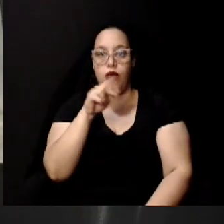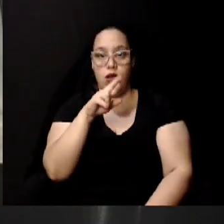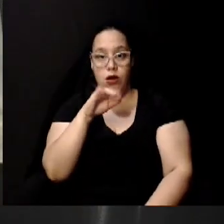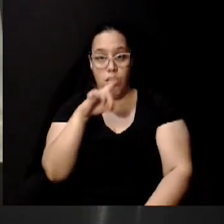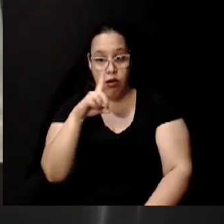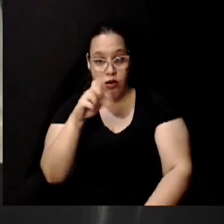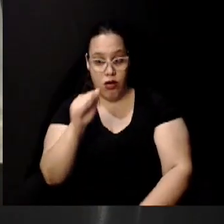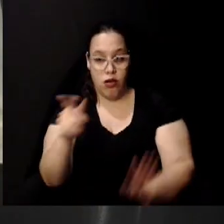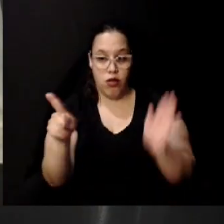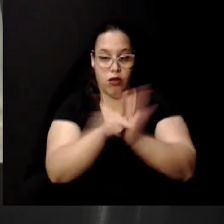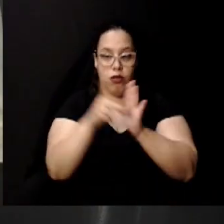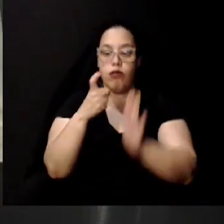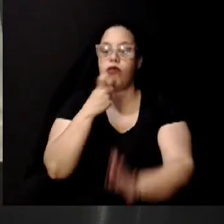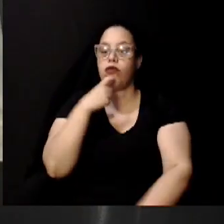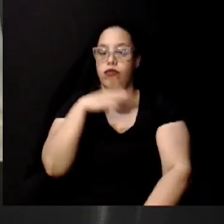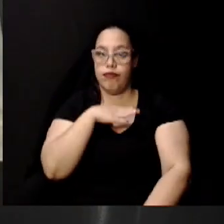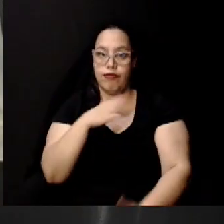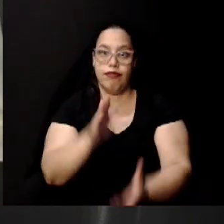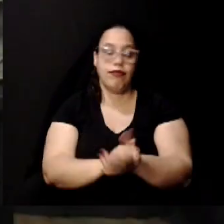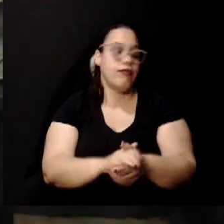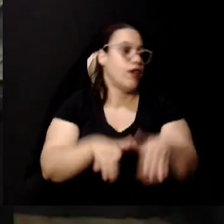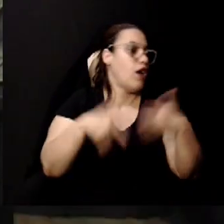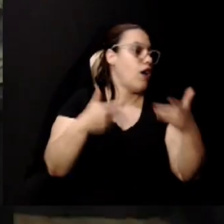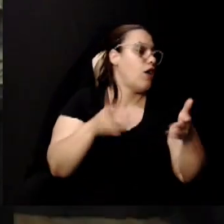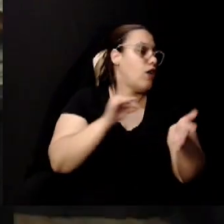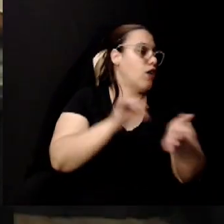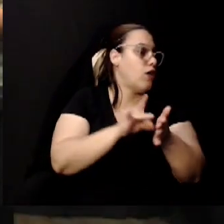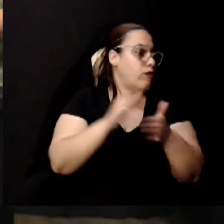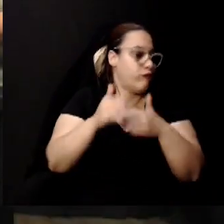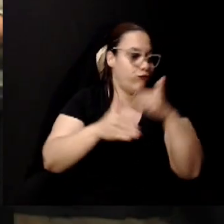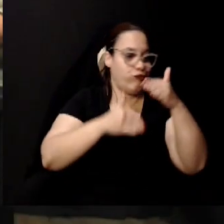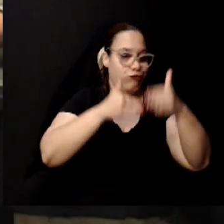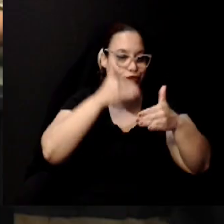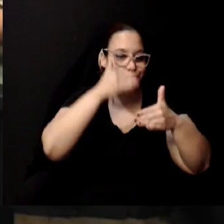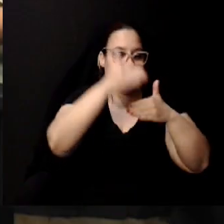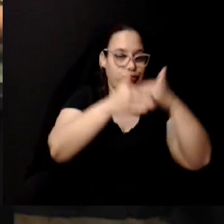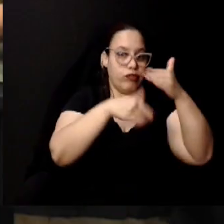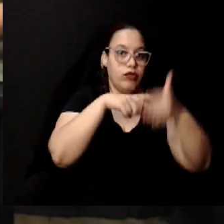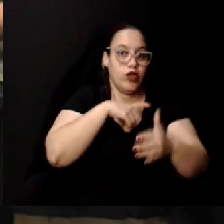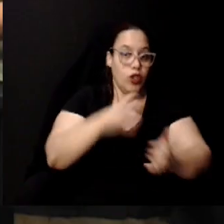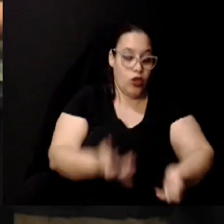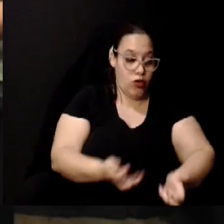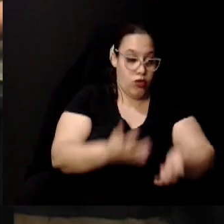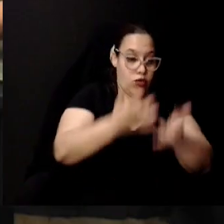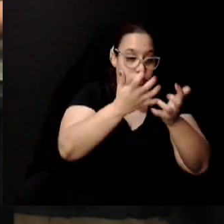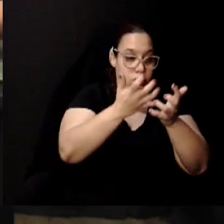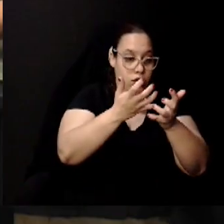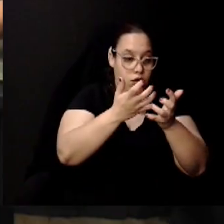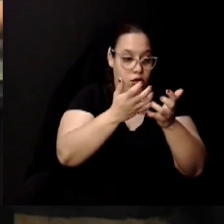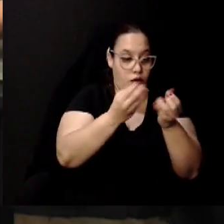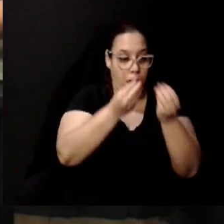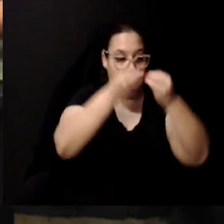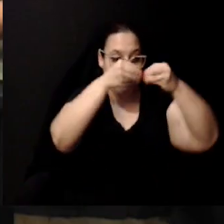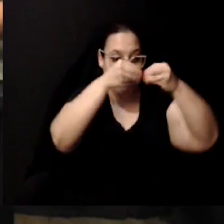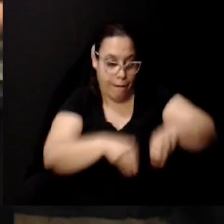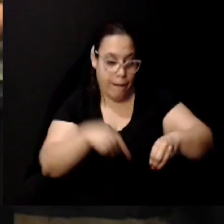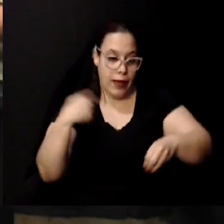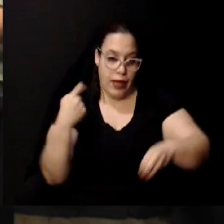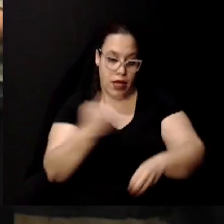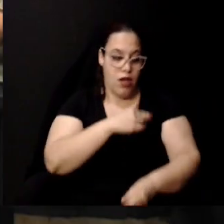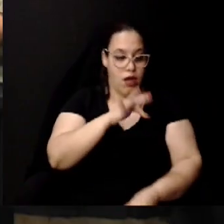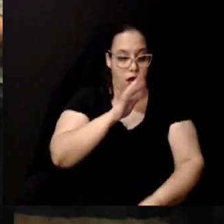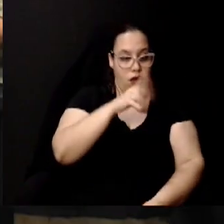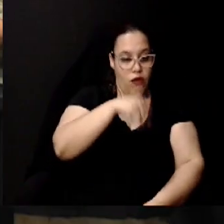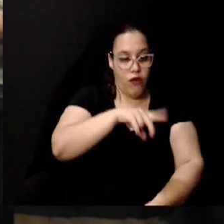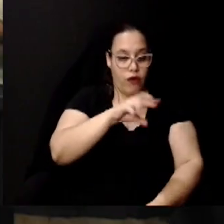cidade de Campinas. E é uma reação em cadeia, porque daí a gente tem um incêndio que daí prejudica a nossa fauna, a nossa